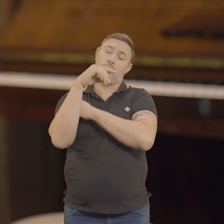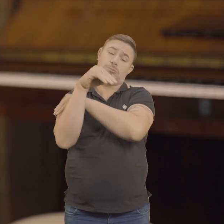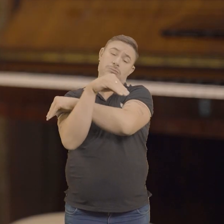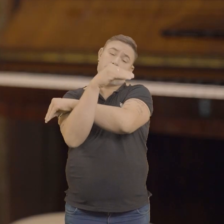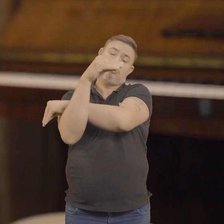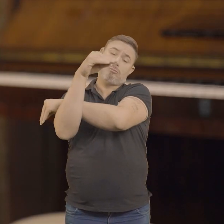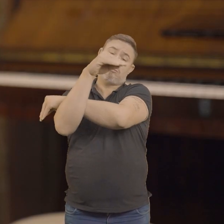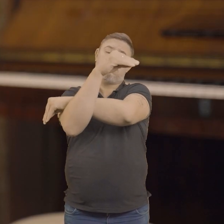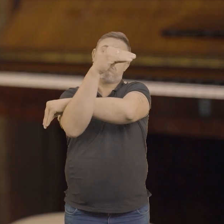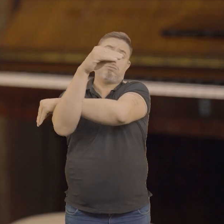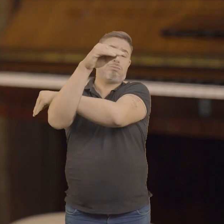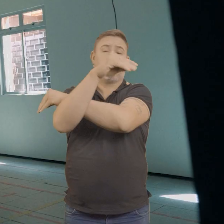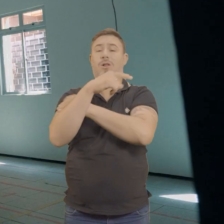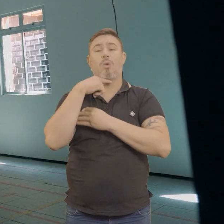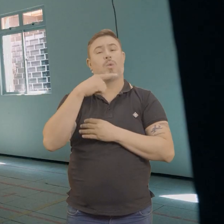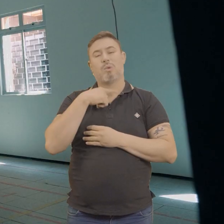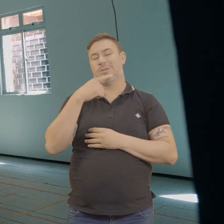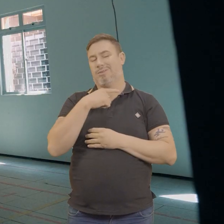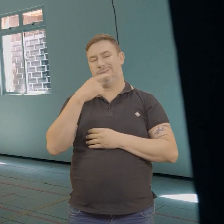nem nade nunca ao lado de outro cisne.